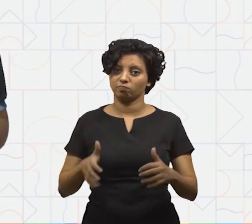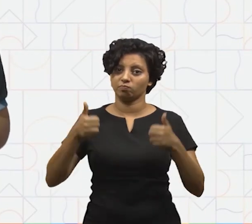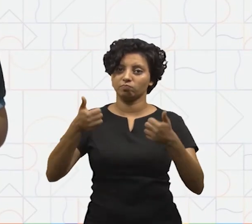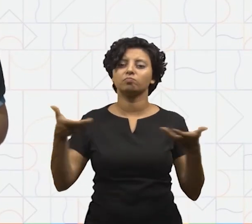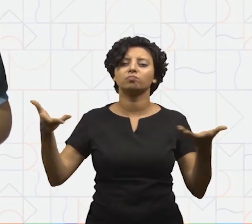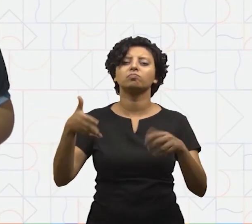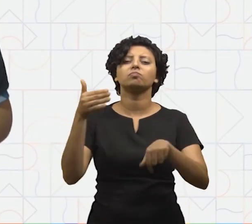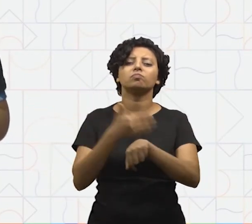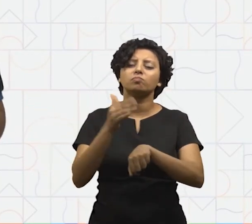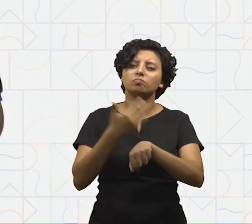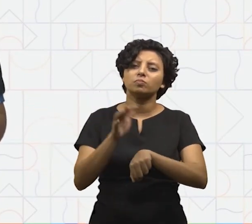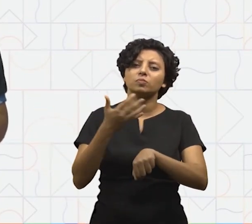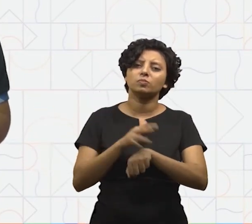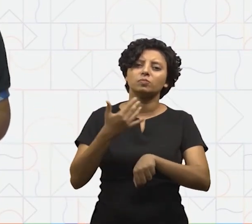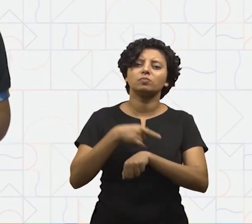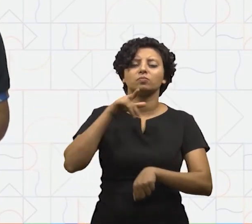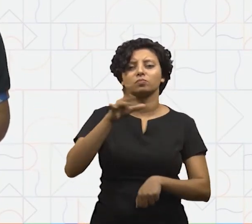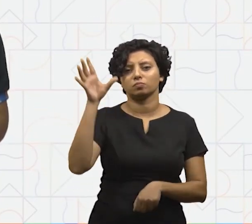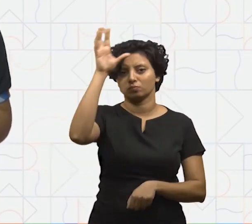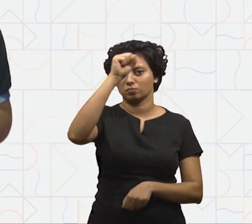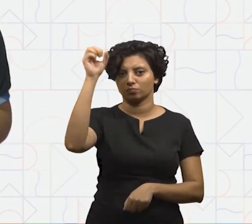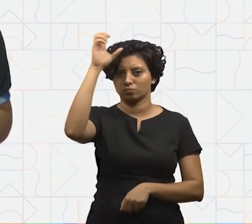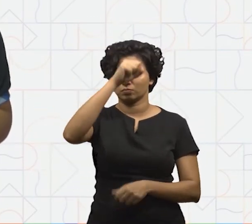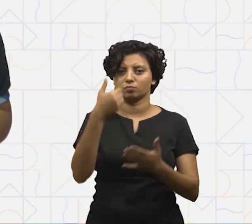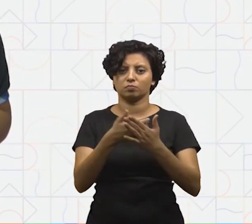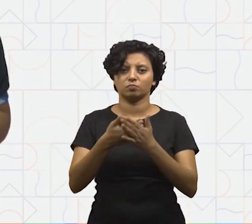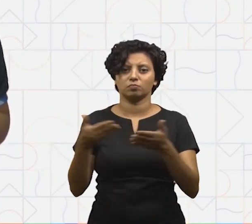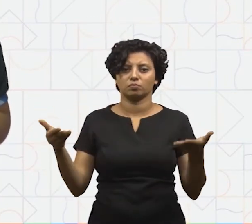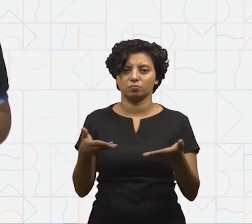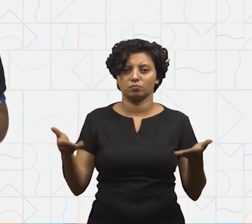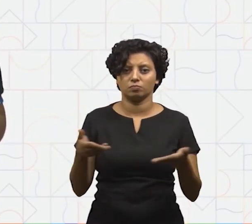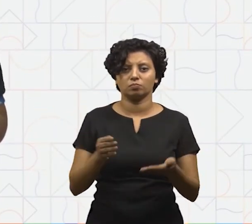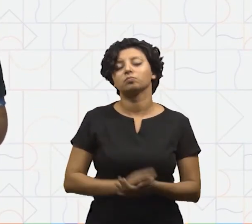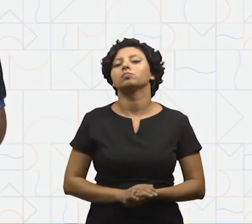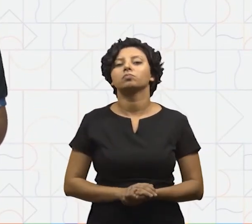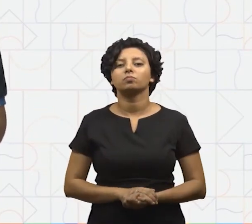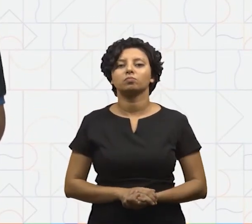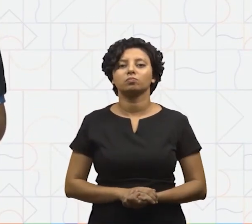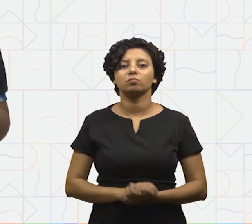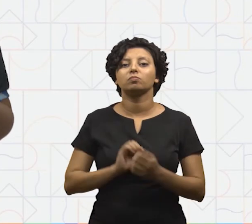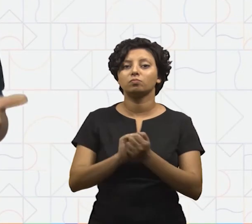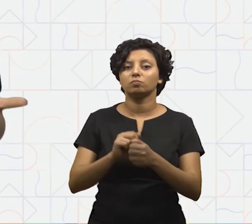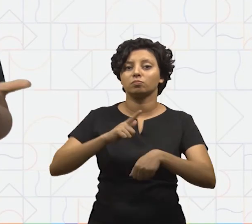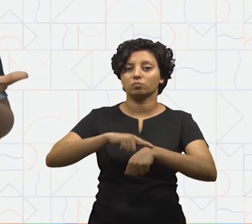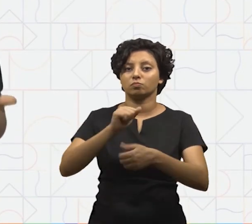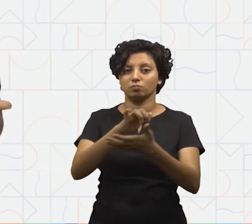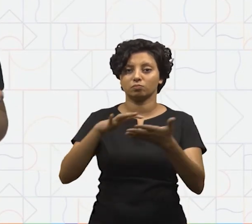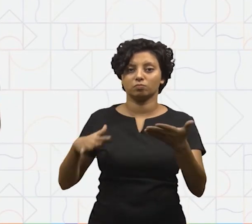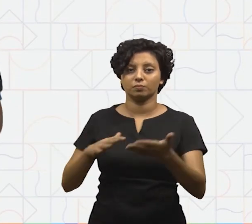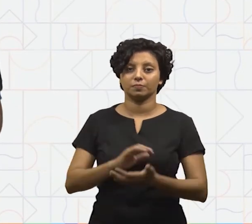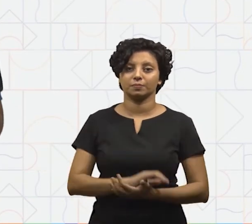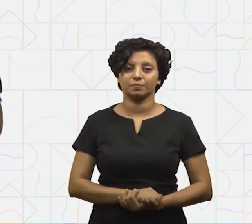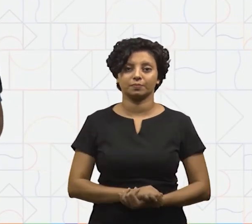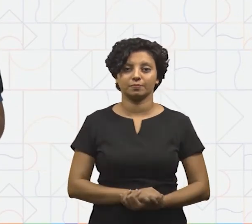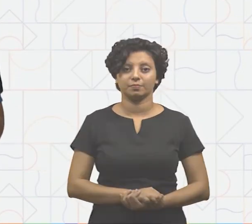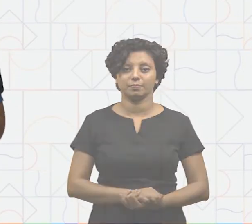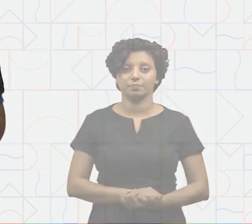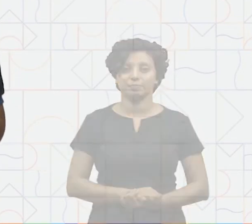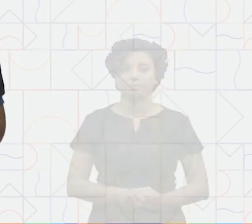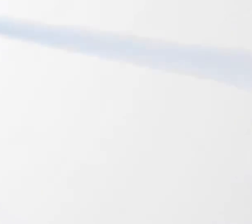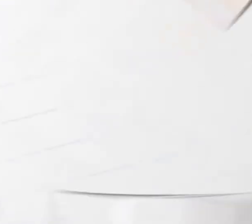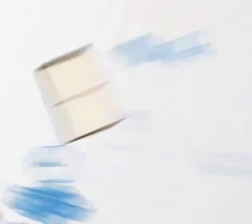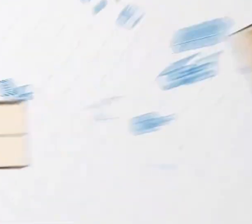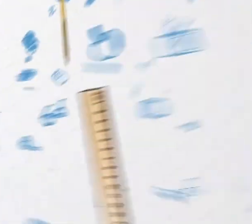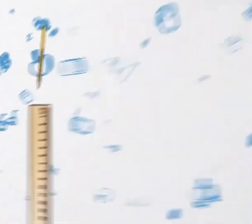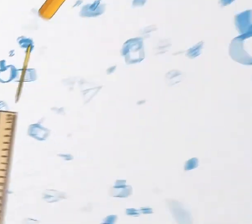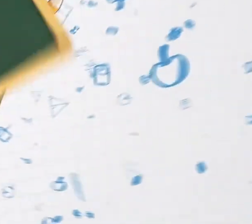saúde? Agora vamos testar o que aprendemos na aula de hoje. Acompanhe comigo a hora da